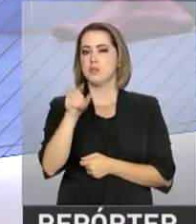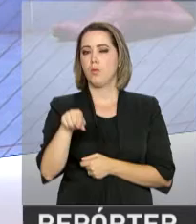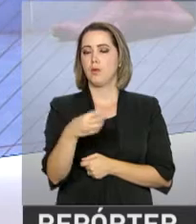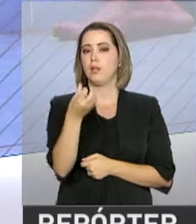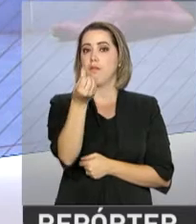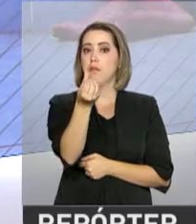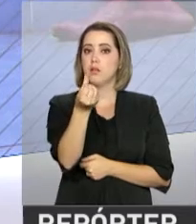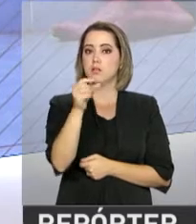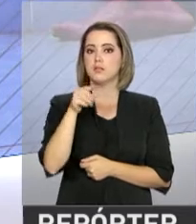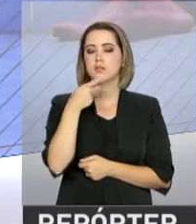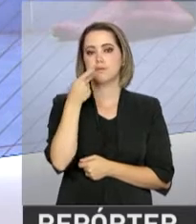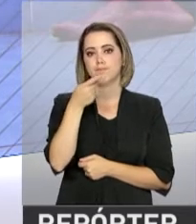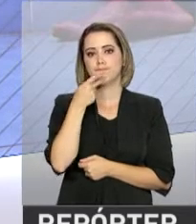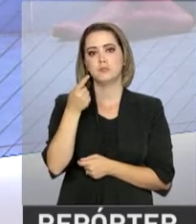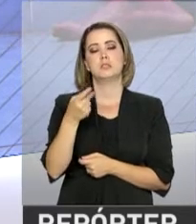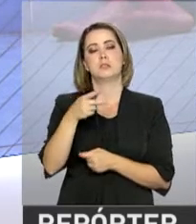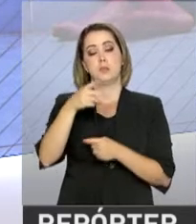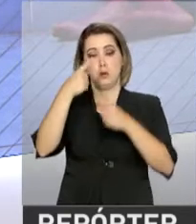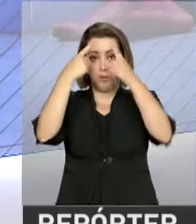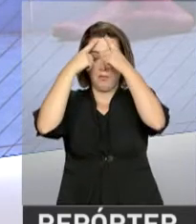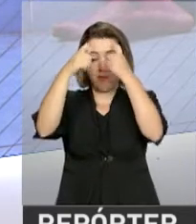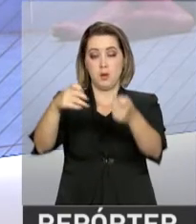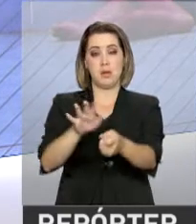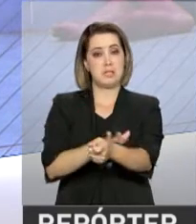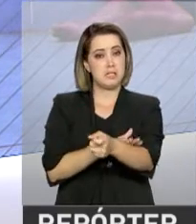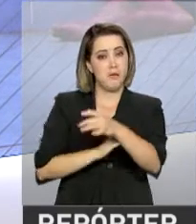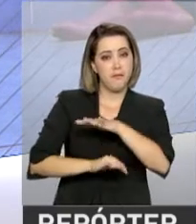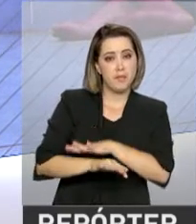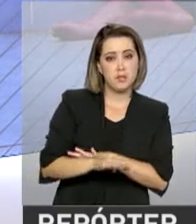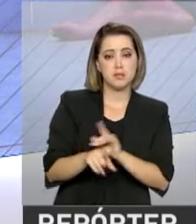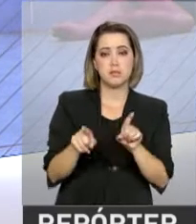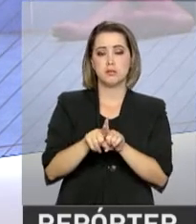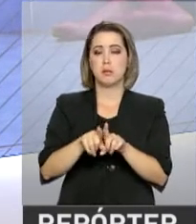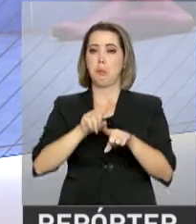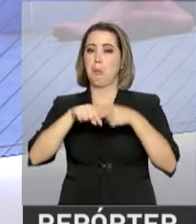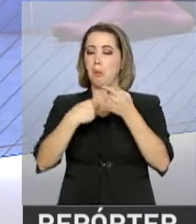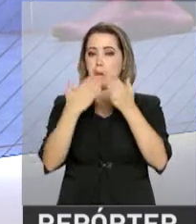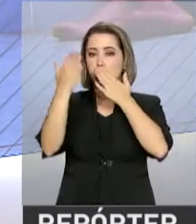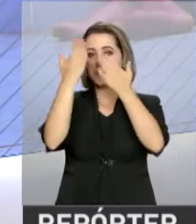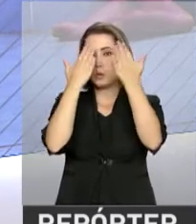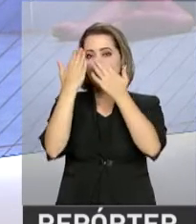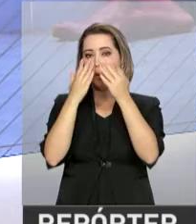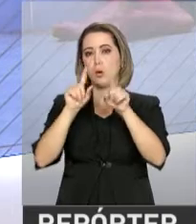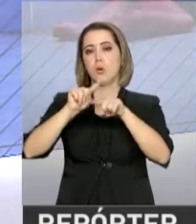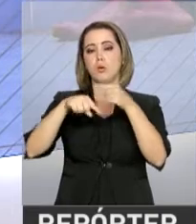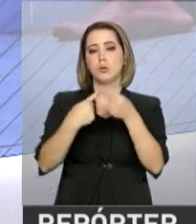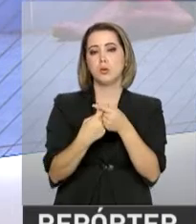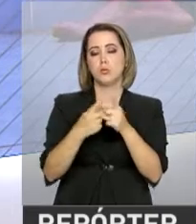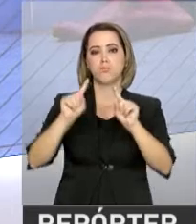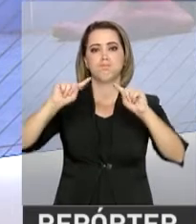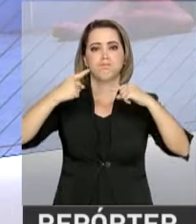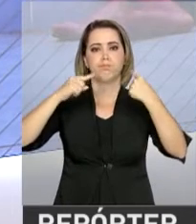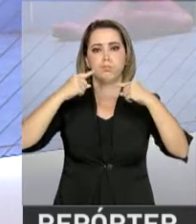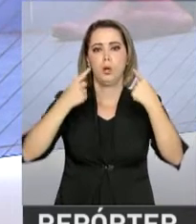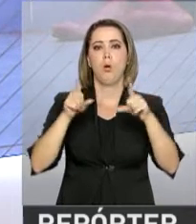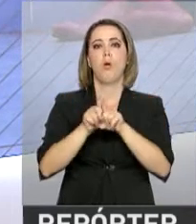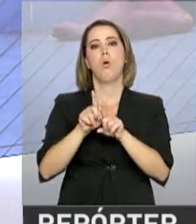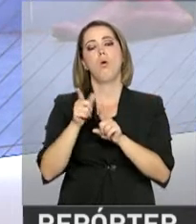50,6%, sobre violência física, seguidos de violência psicológica, violência moral e violência